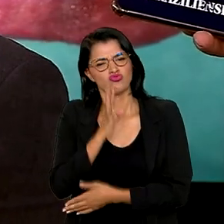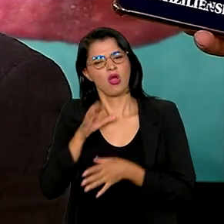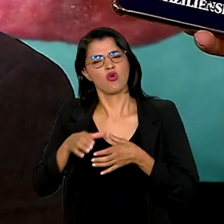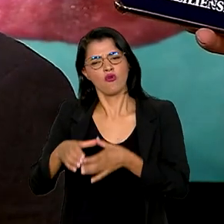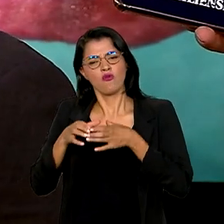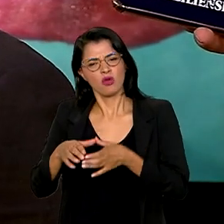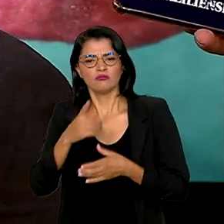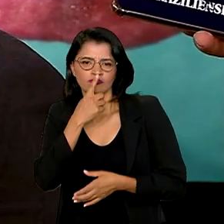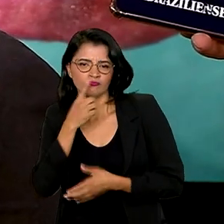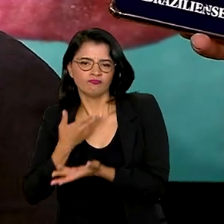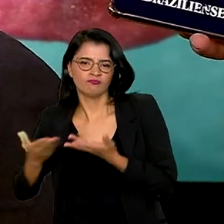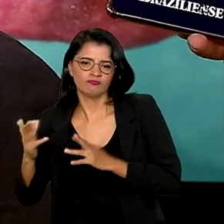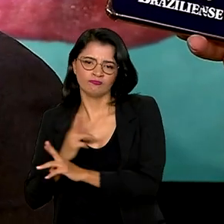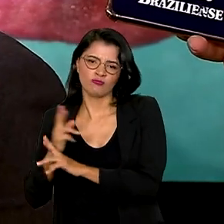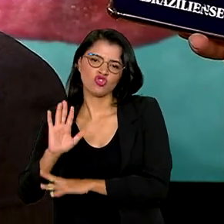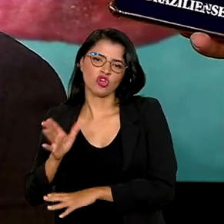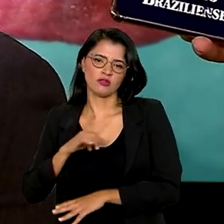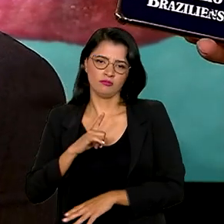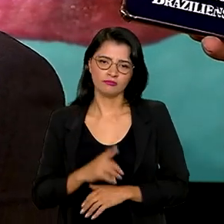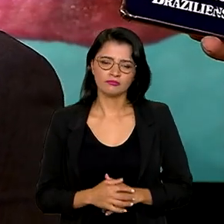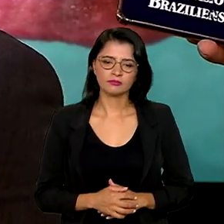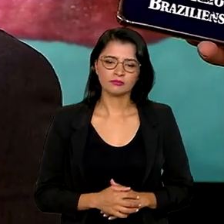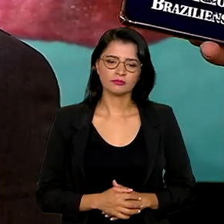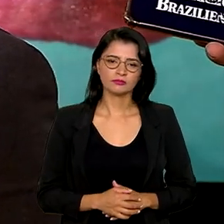intimidade de relações